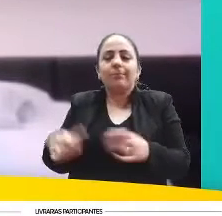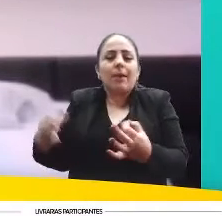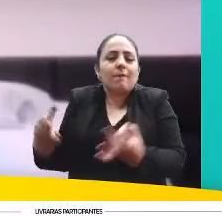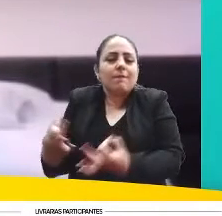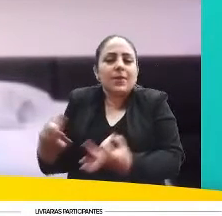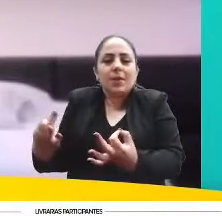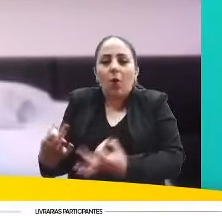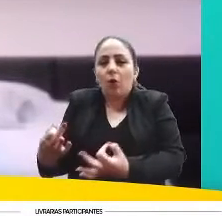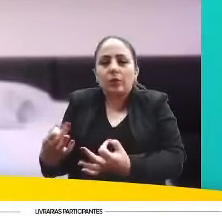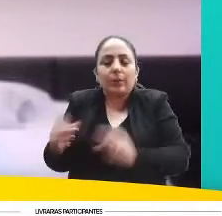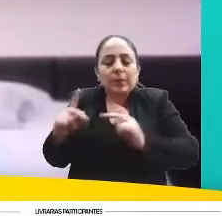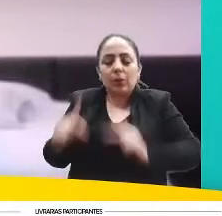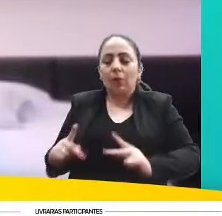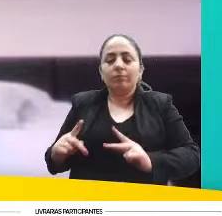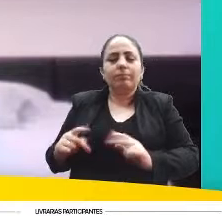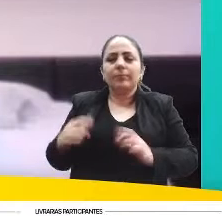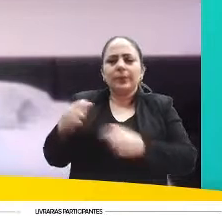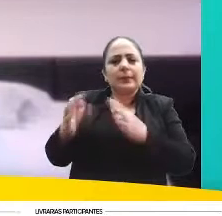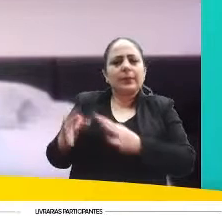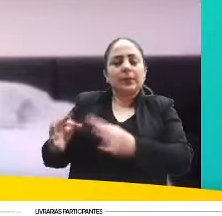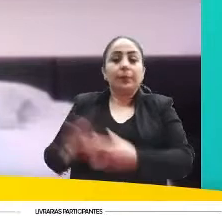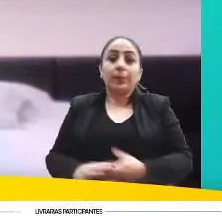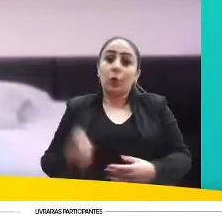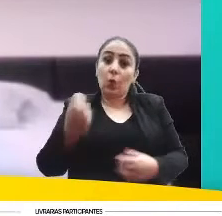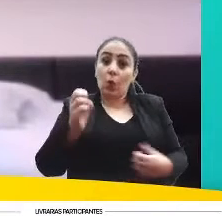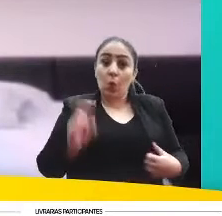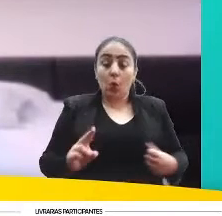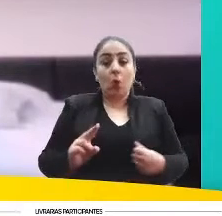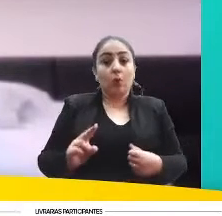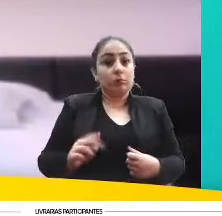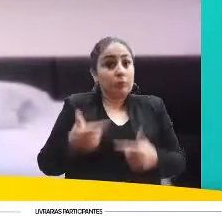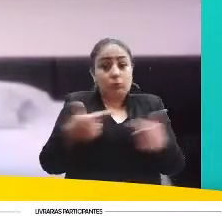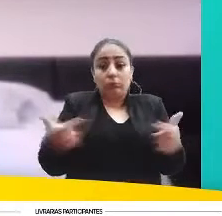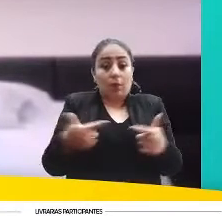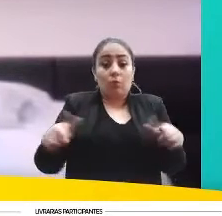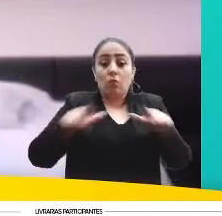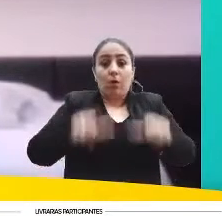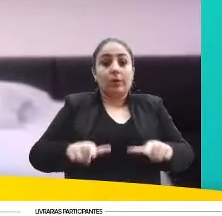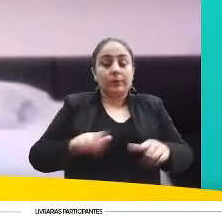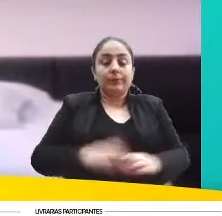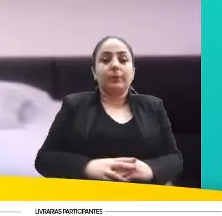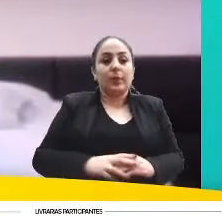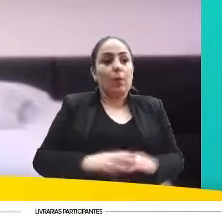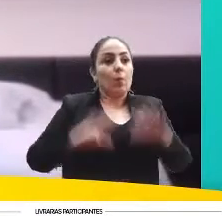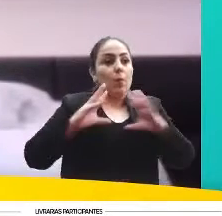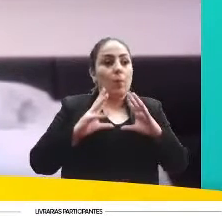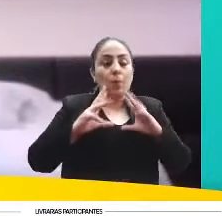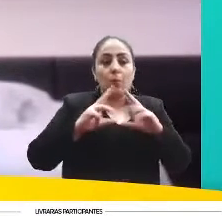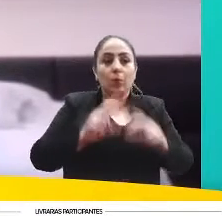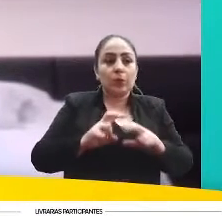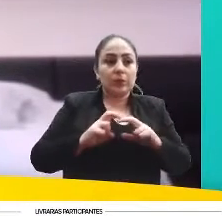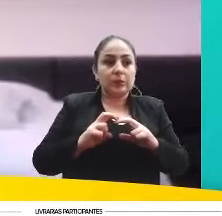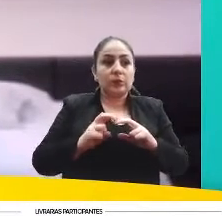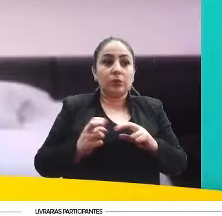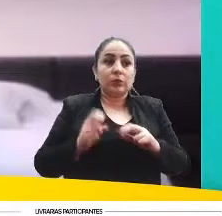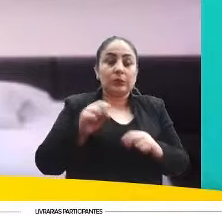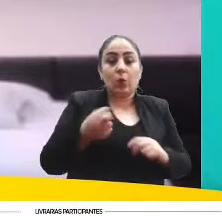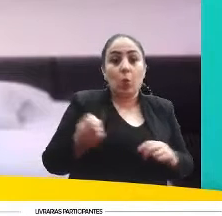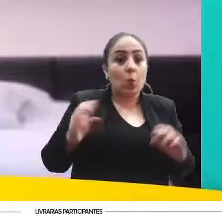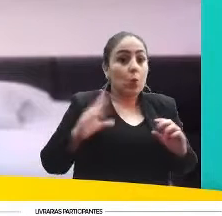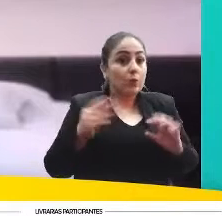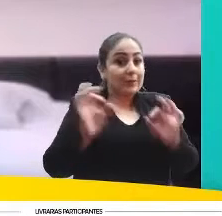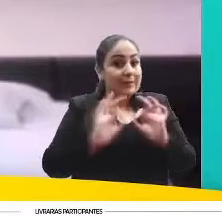numa encarnação, ou não teria lugar algum. Então era o materialismo, o nada,